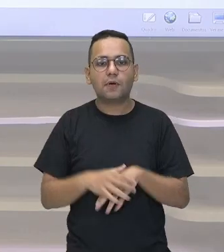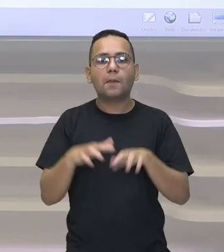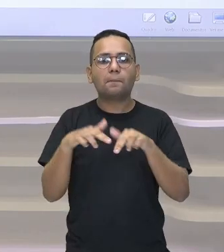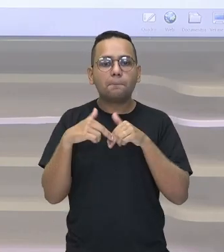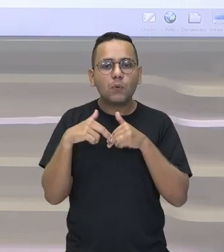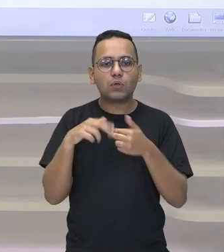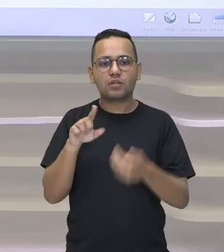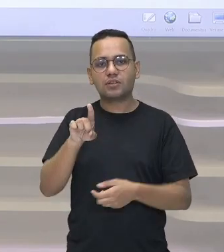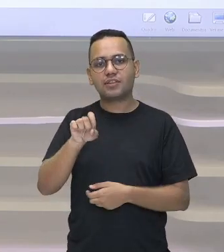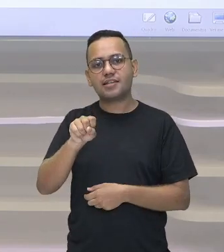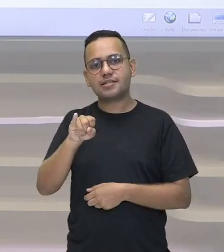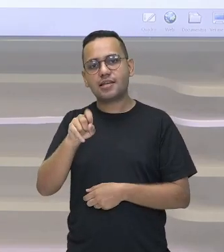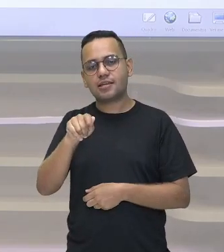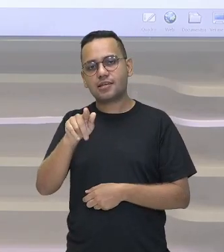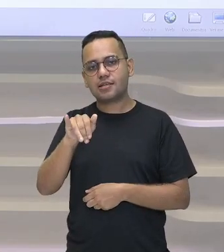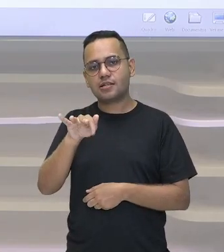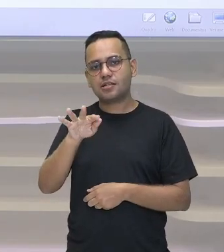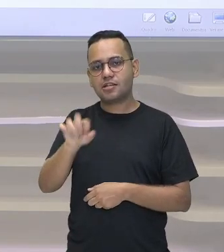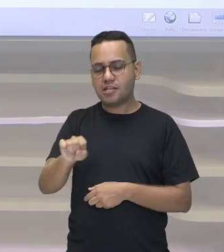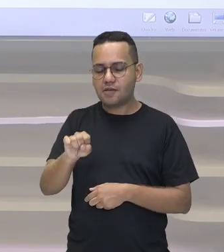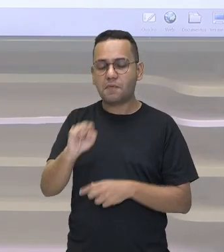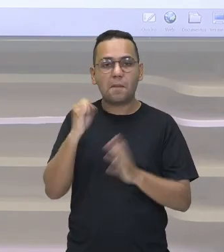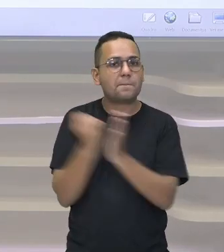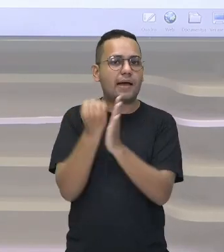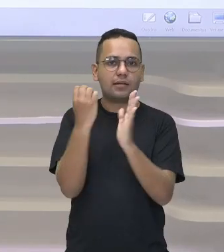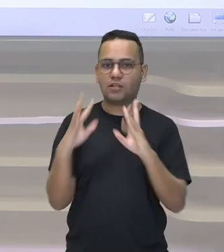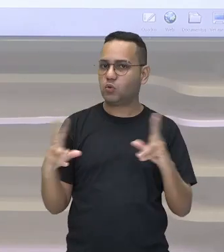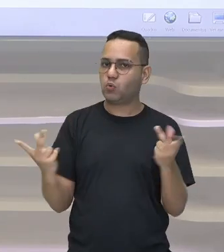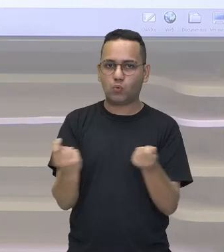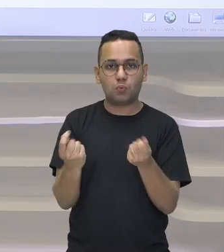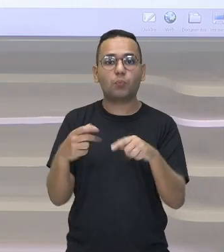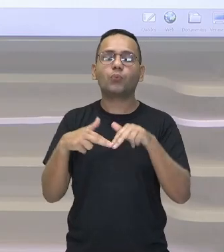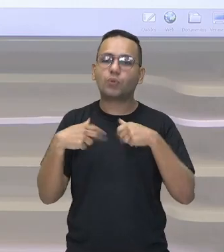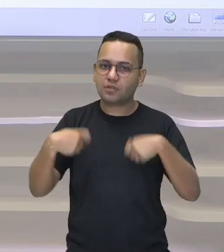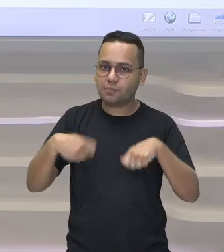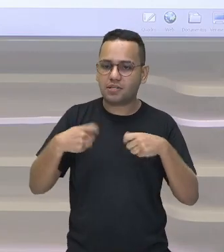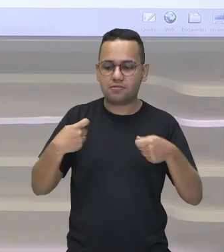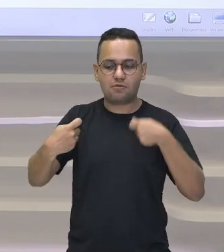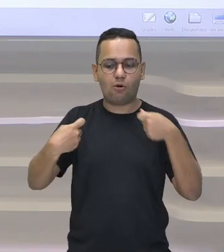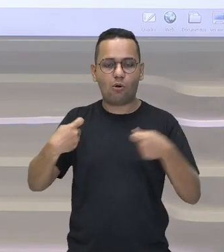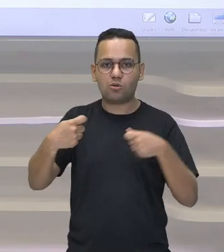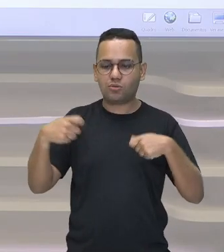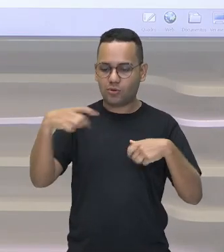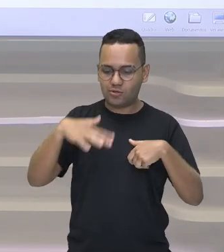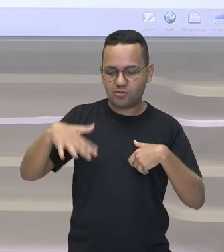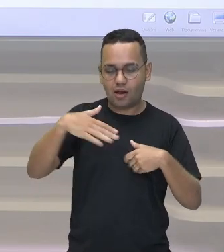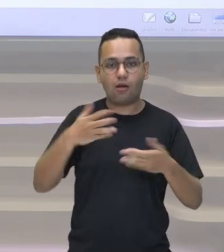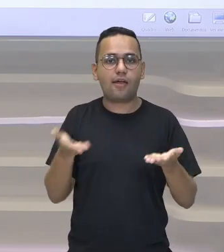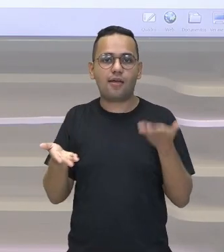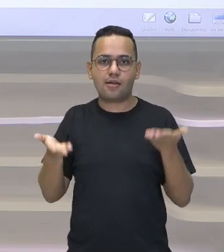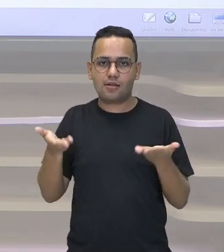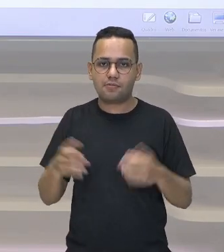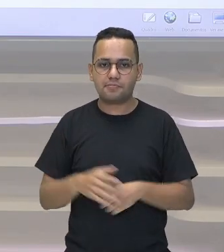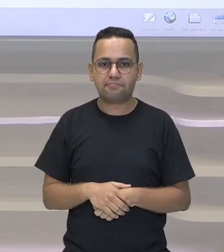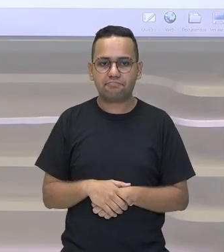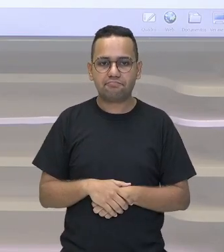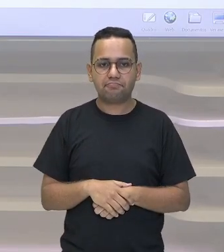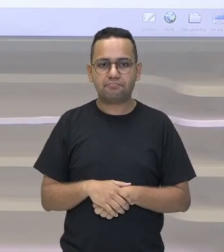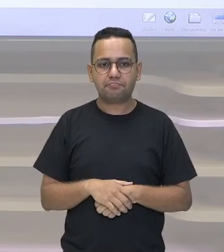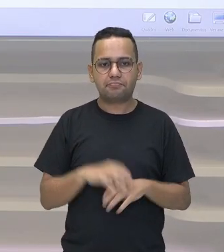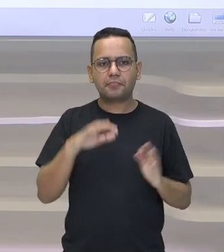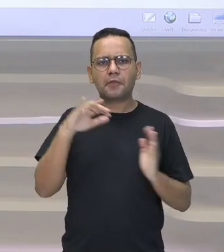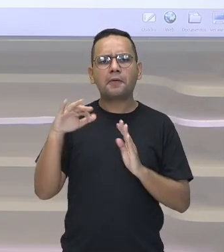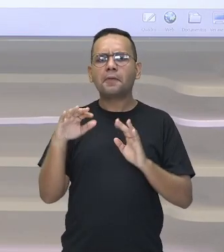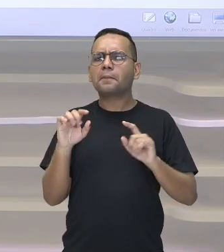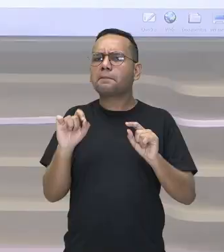sentido como um todo naquele ambiente, certo? E o que pode mudar? O que pode alterar?